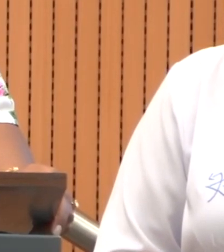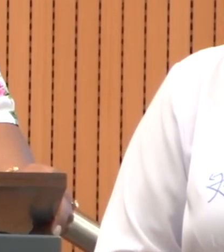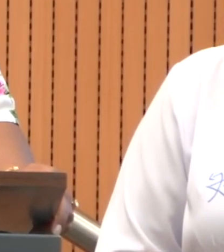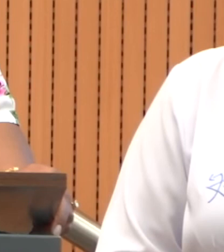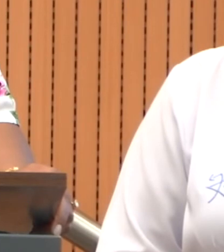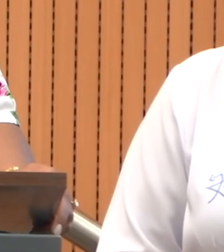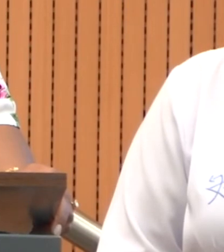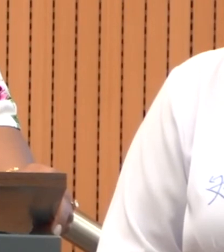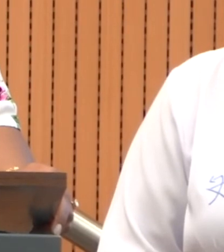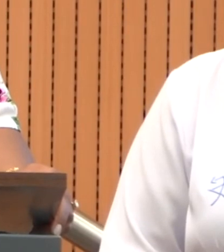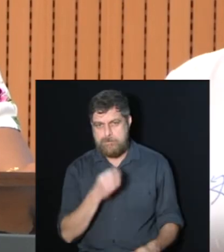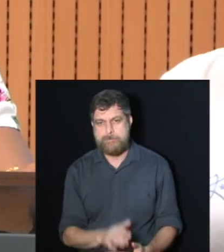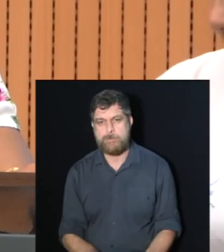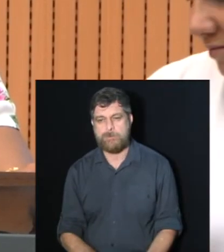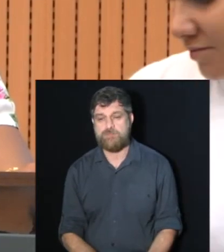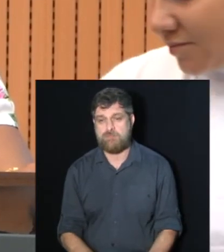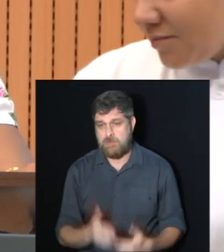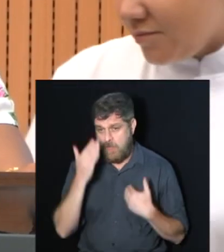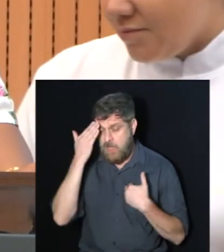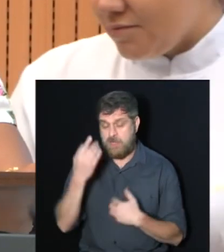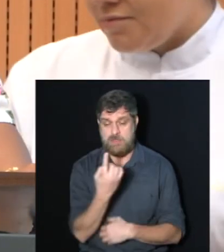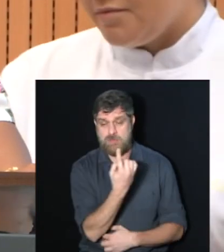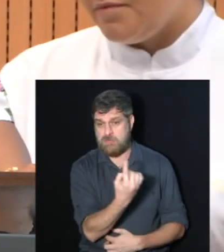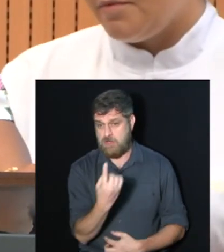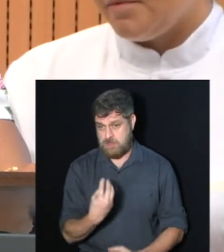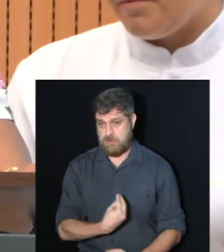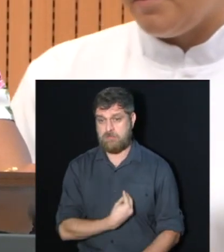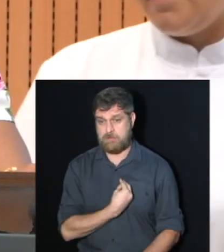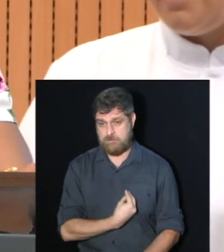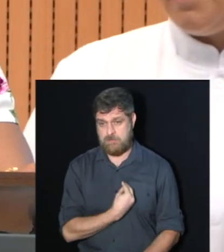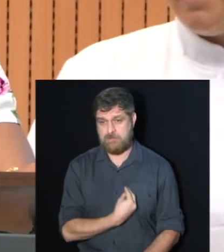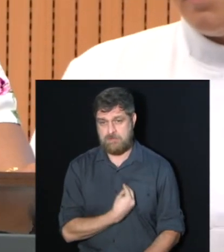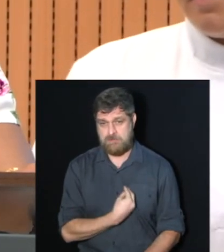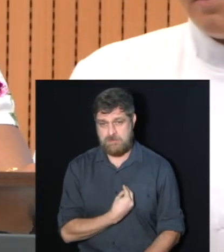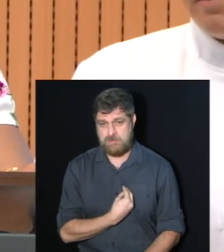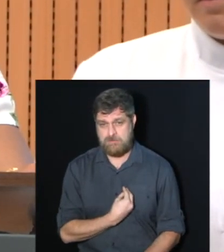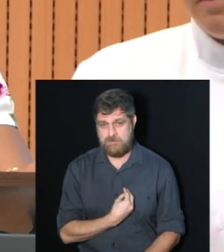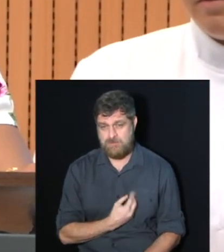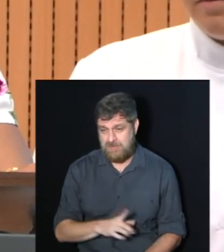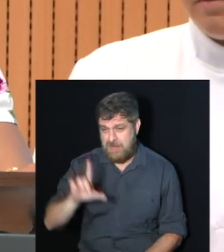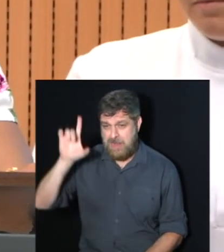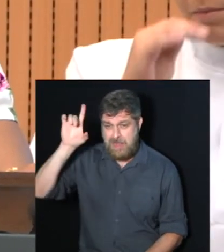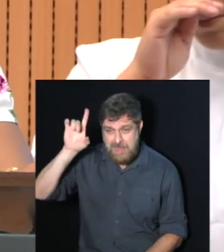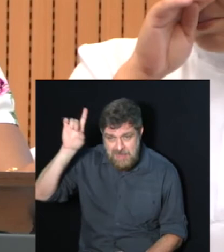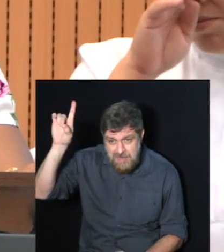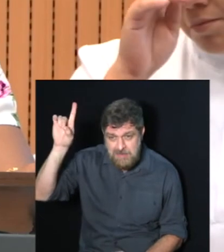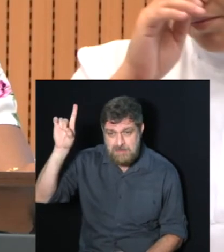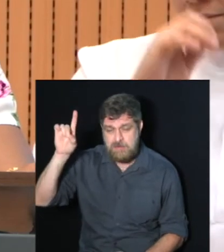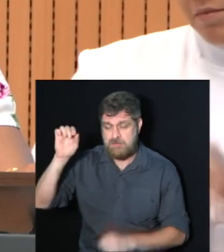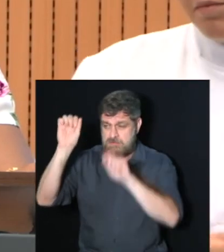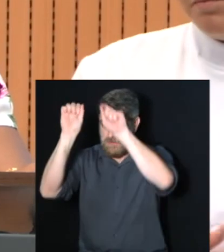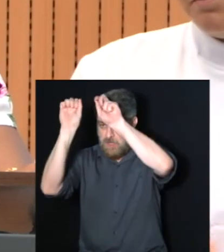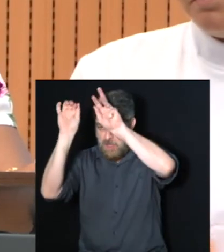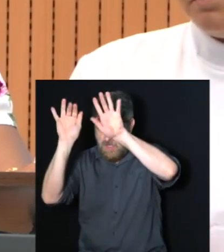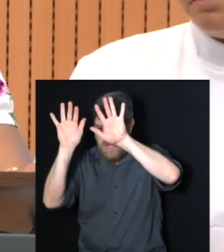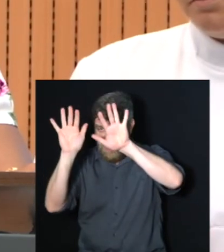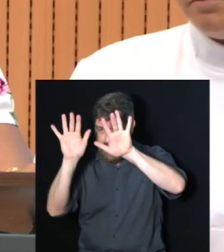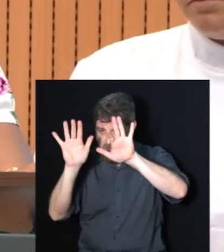Agradeço a participação e a presença de todos, e que Oxalá possa abençoar a